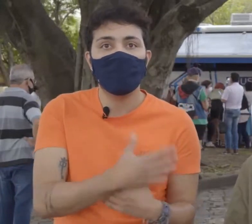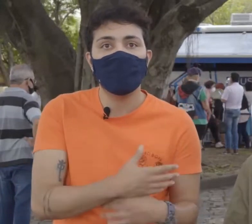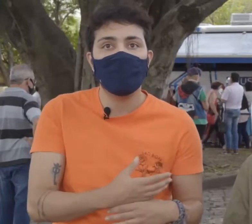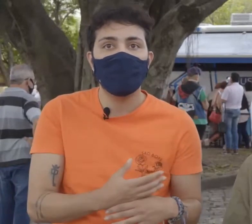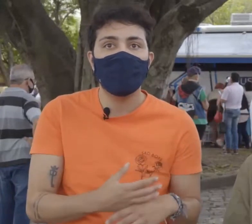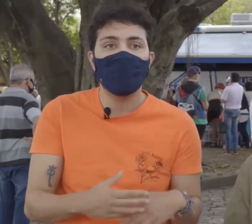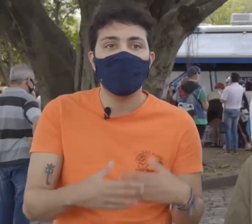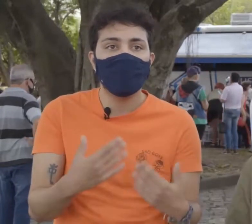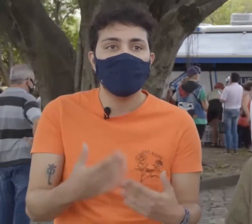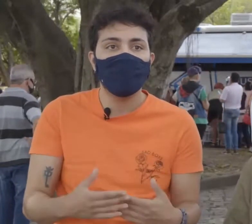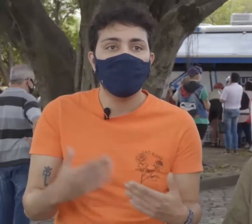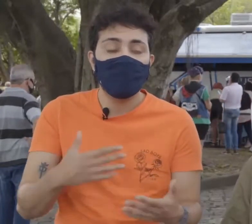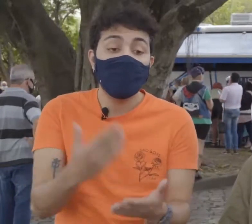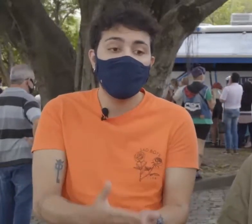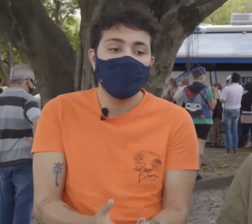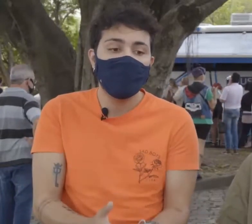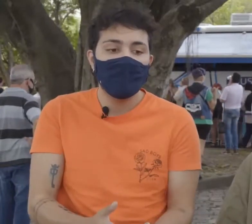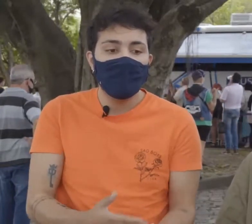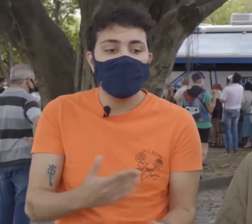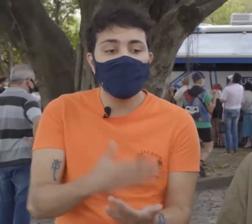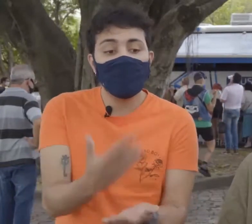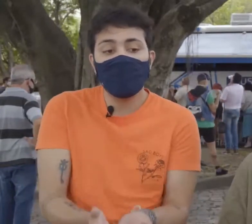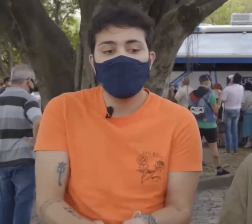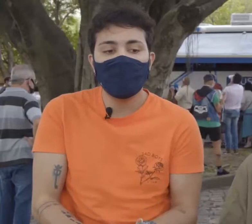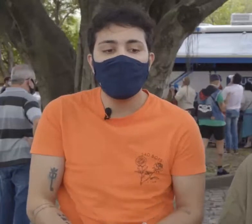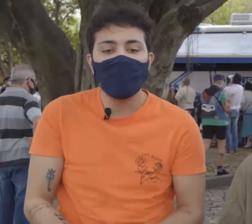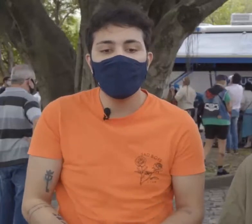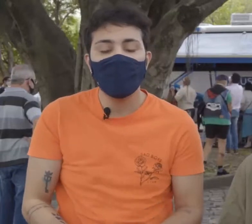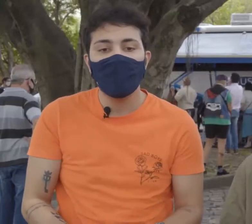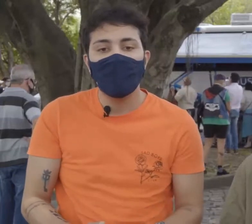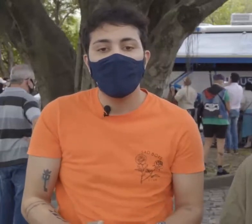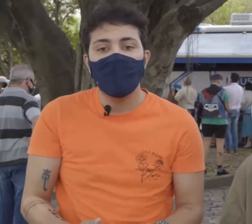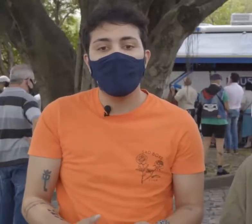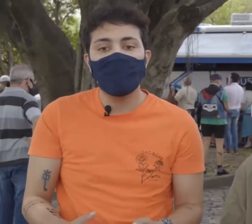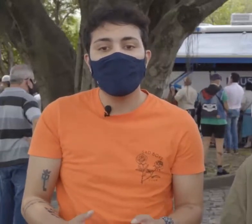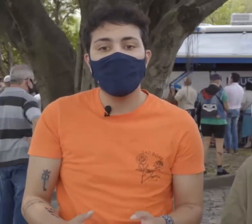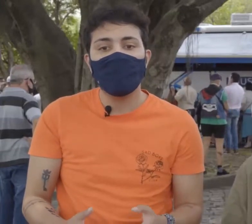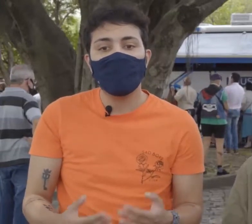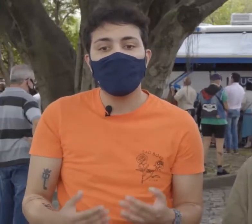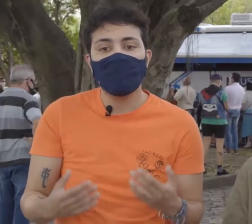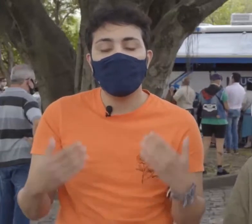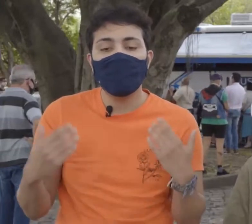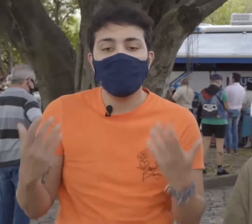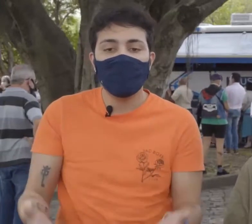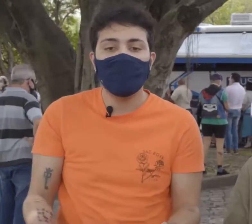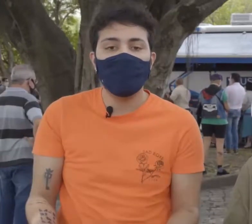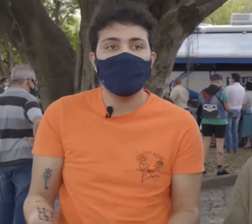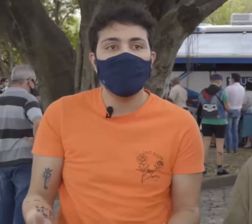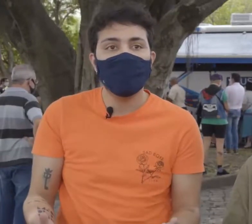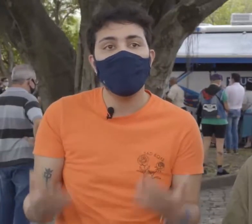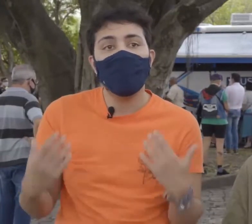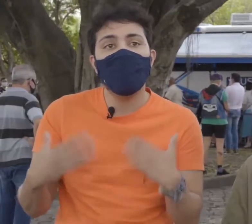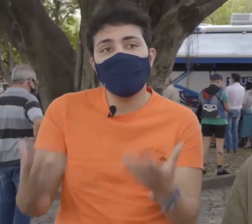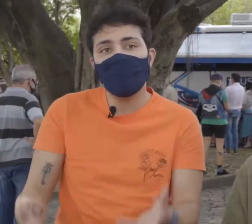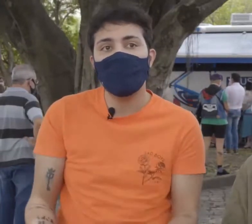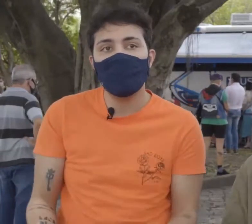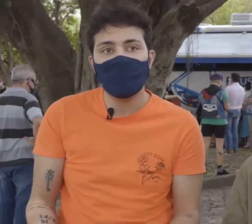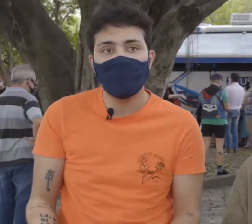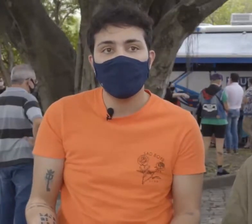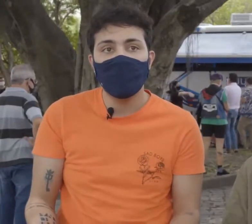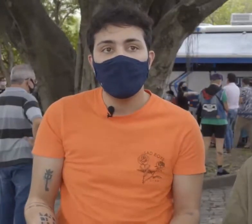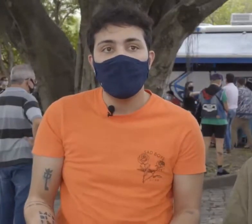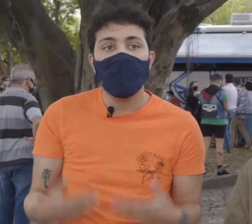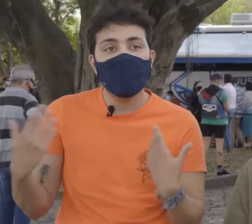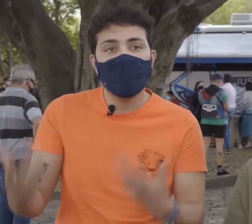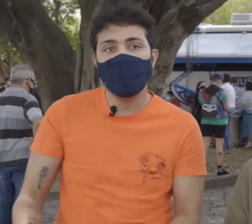a Justiça Itinerária está fazendo, validam essa sua identidade, você se identifica e fala, eu posso